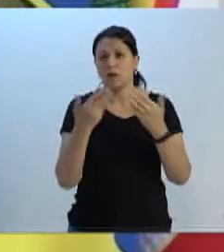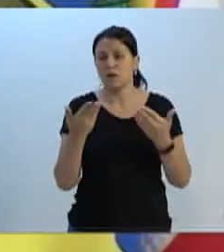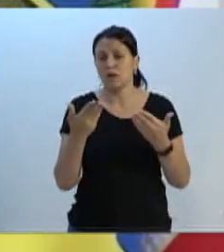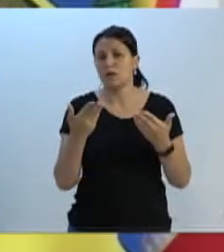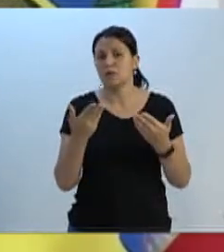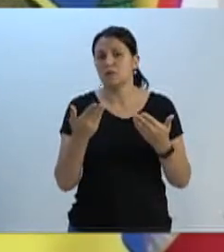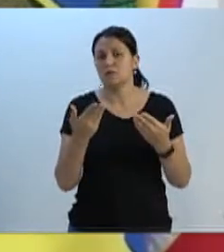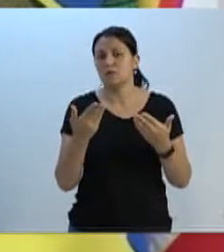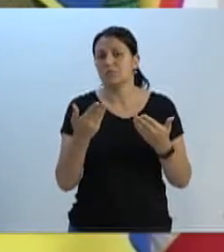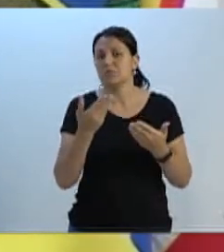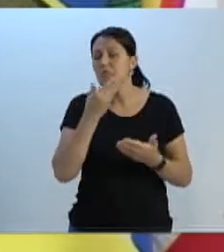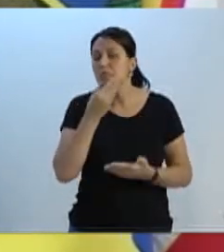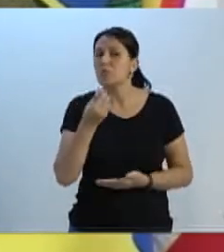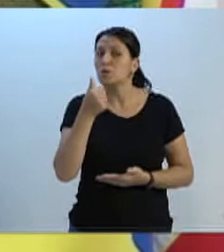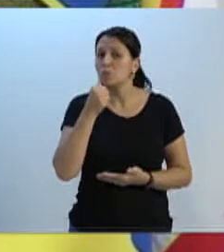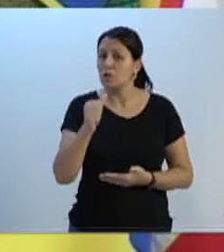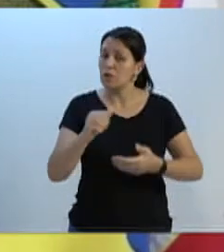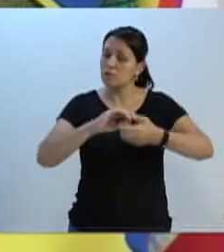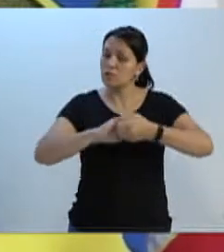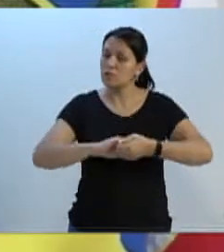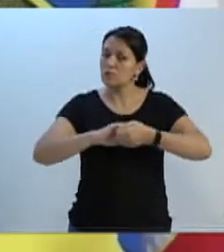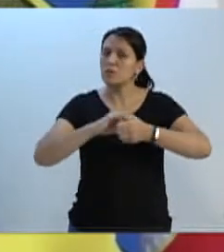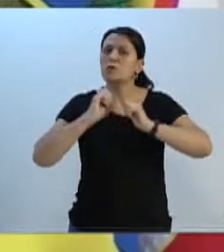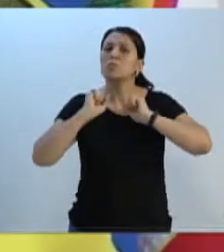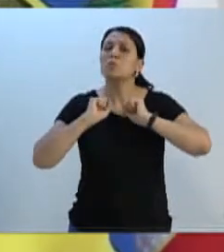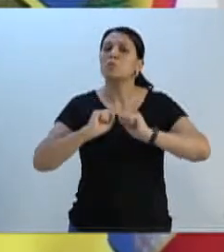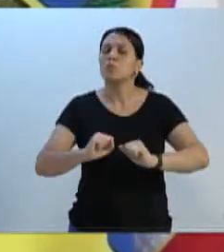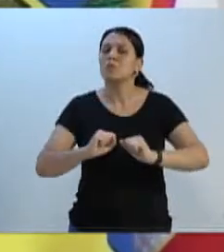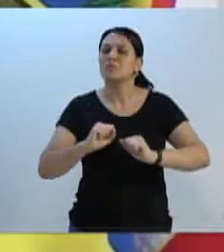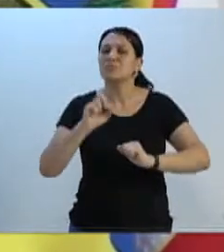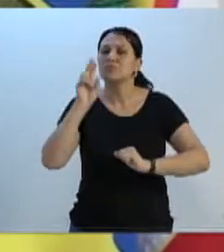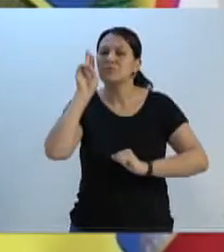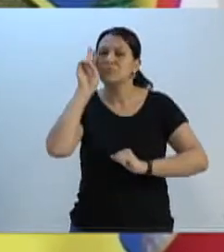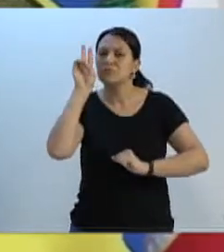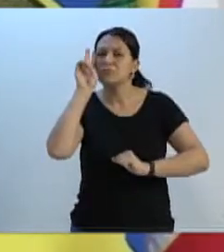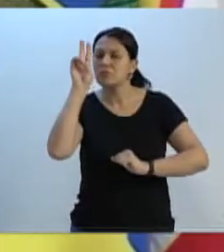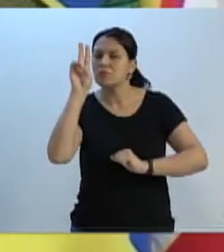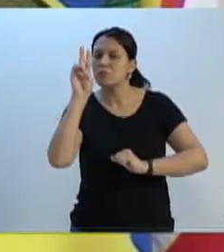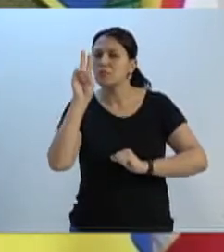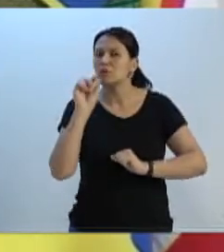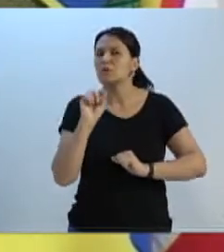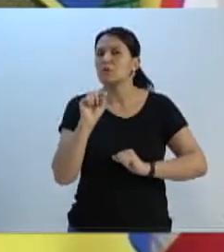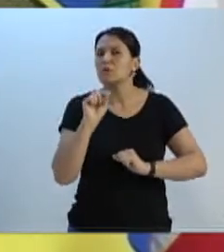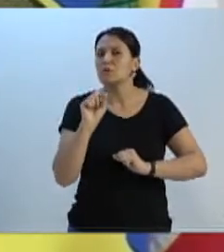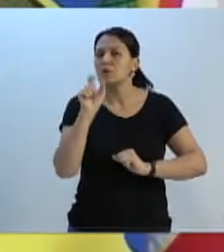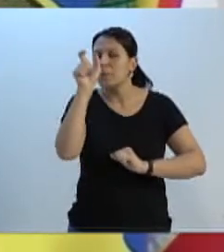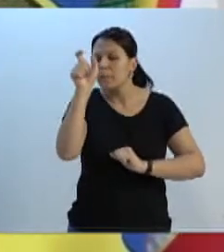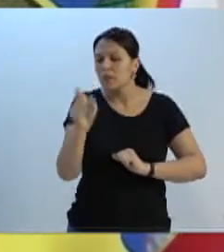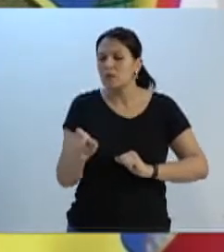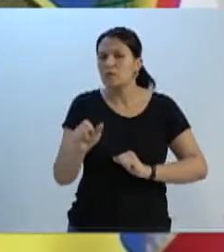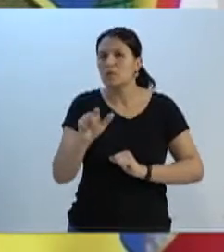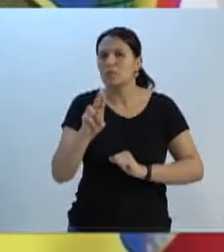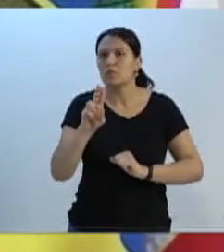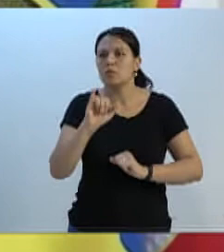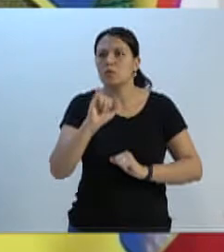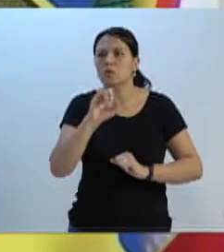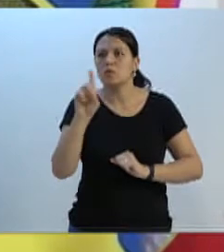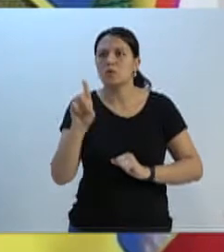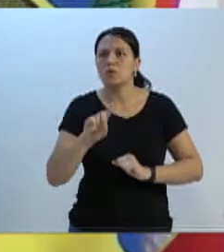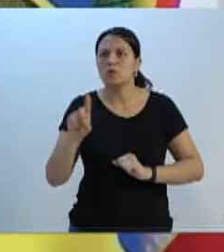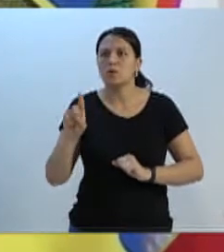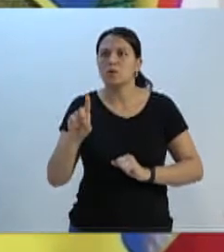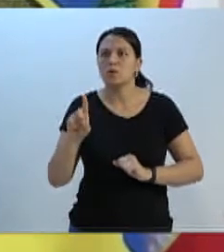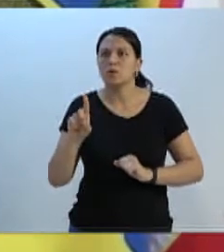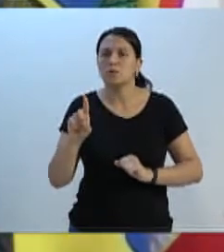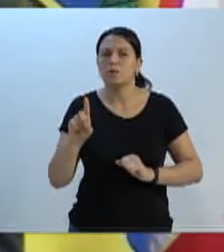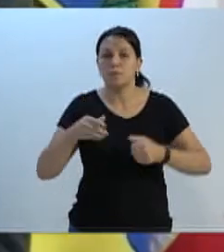senhor, que eu também saúdo, possa se lembrar um pouquinho do que foi Luiz Henrique da Silveira. Nascido em Blumenau, no dia